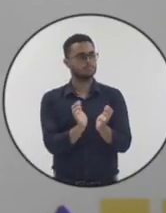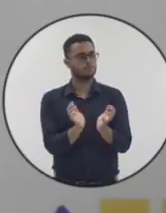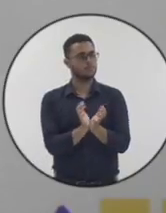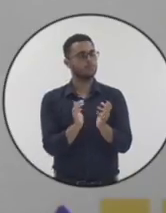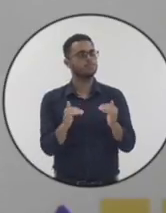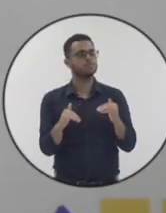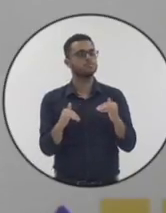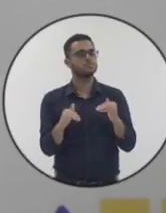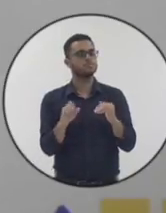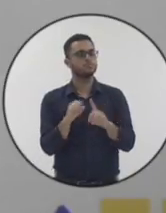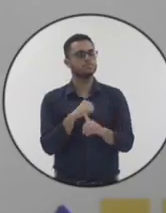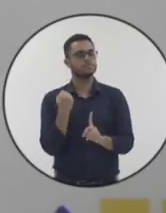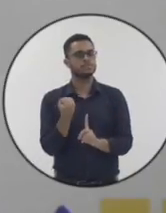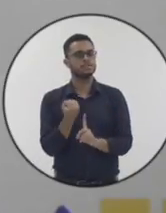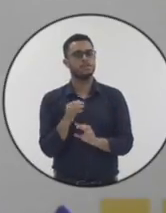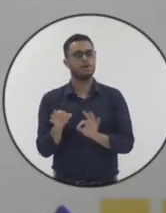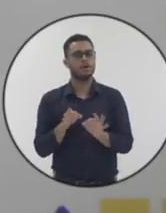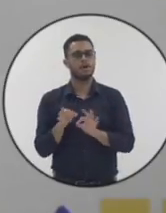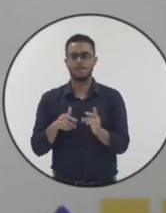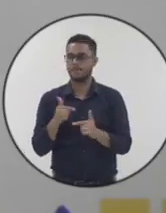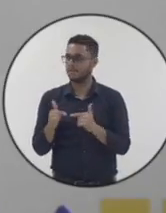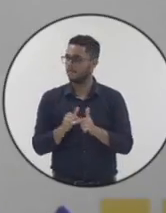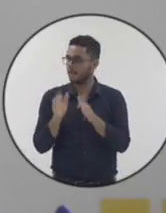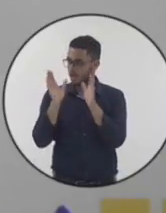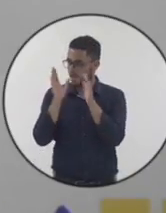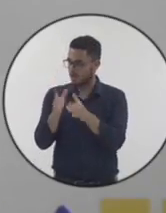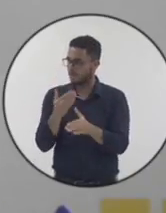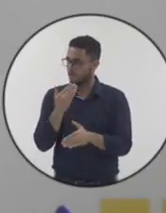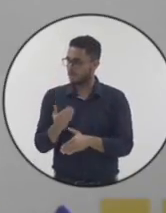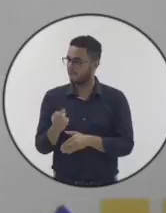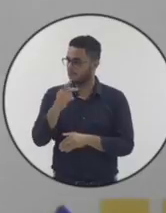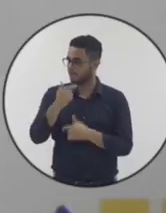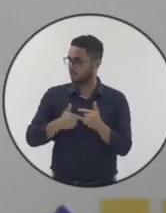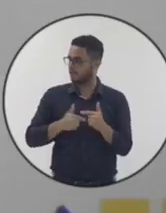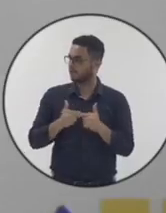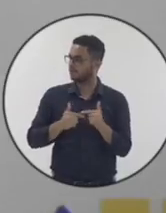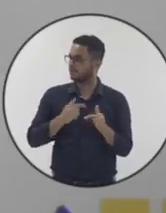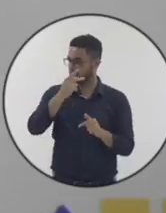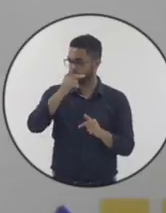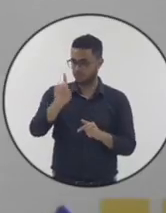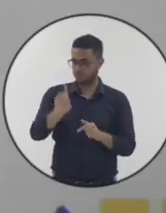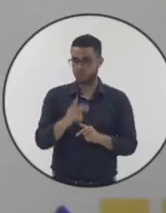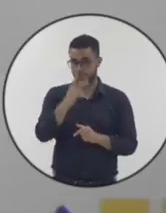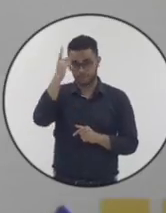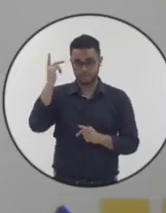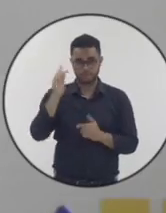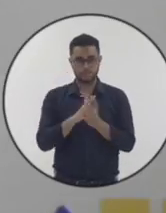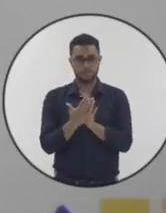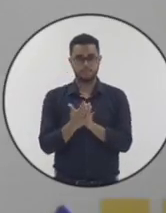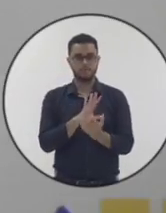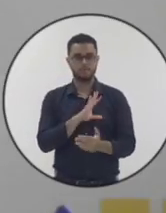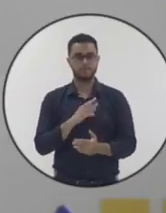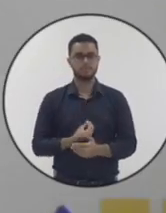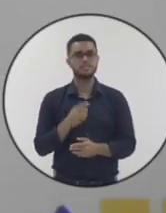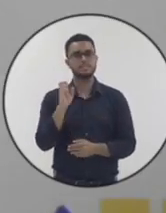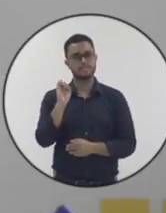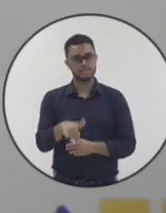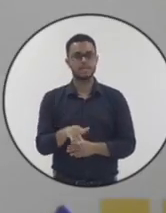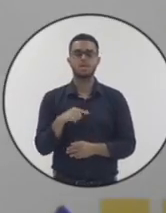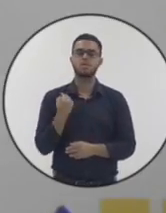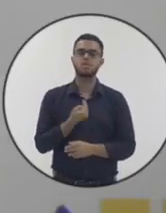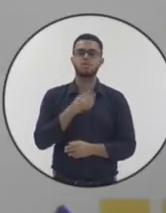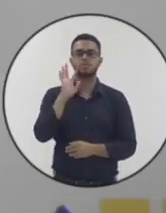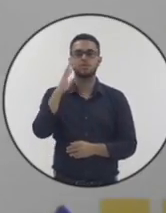organizado que trabalha em prol da luta pelos direitos de pessoas travestis e transexuais. Sim, a nossa